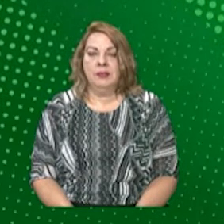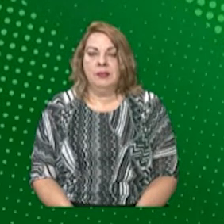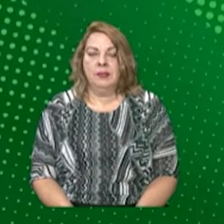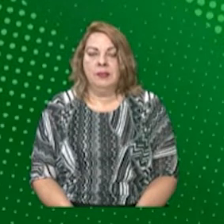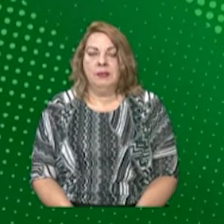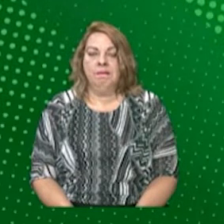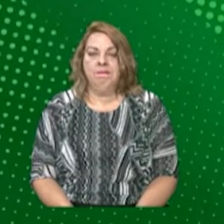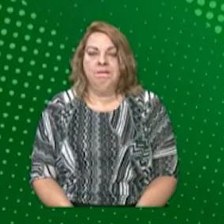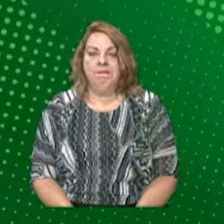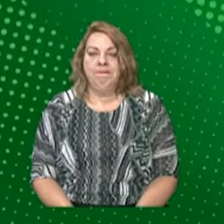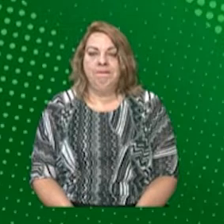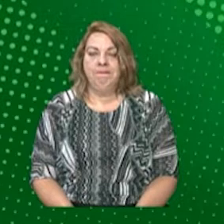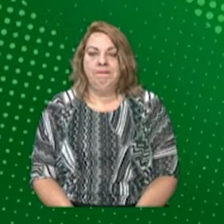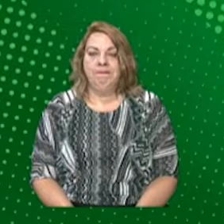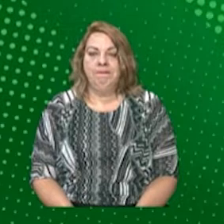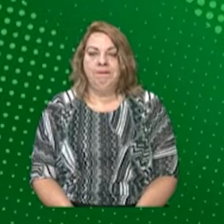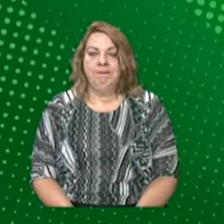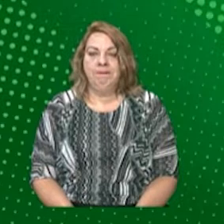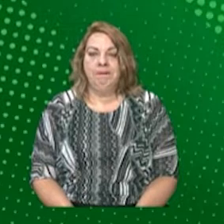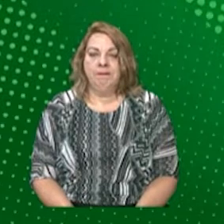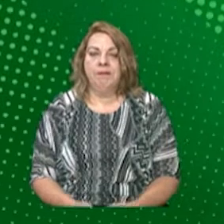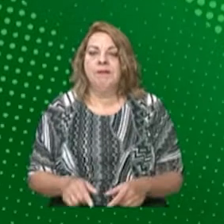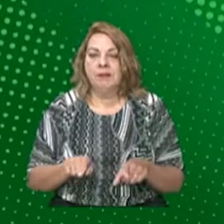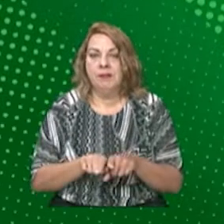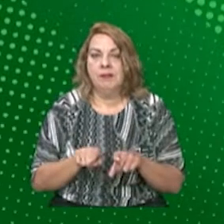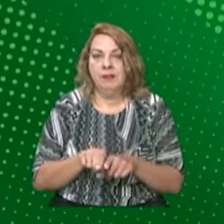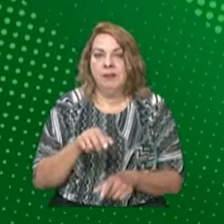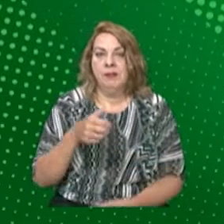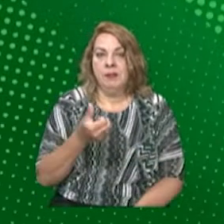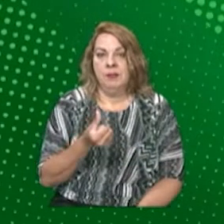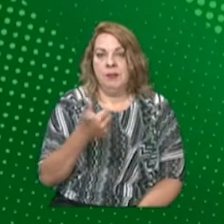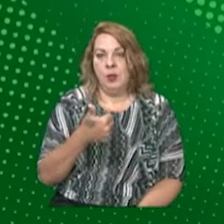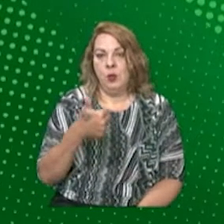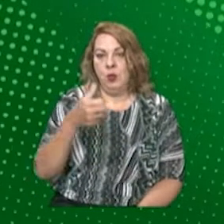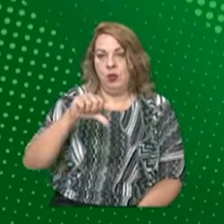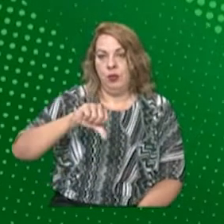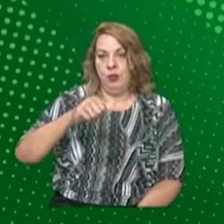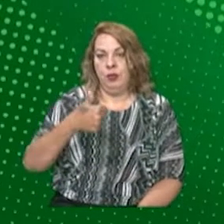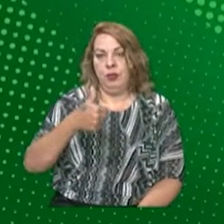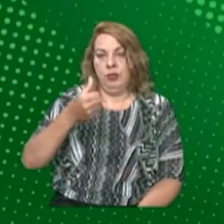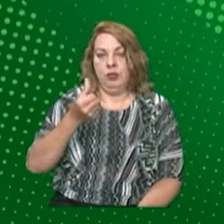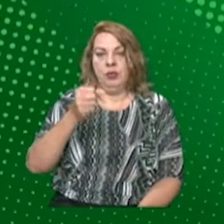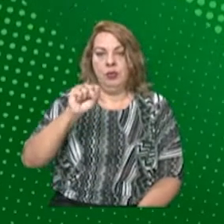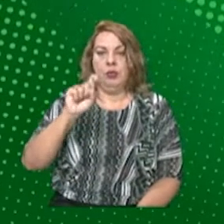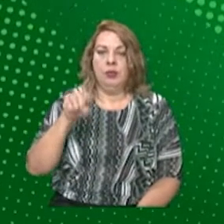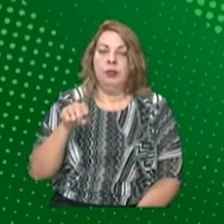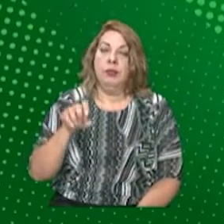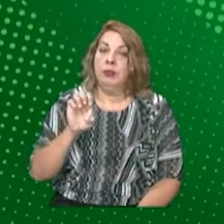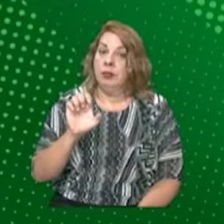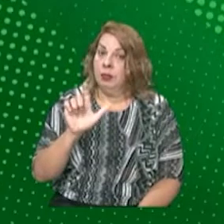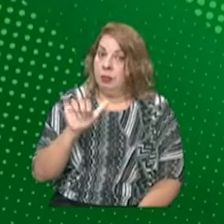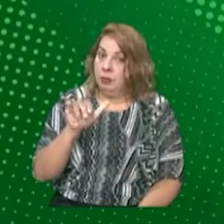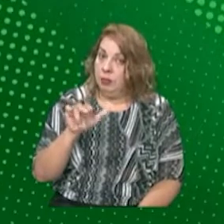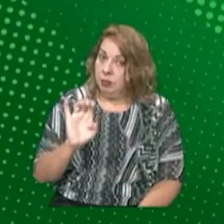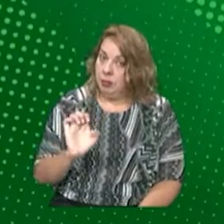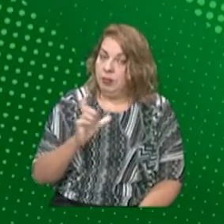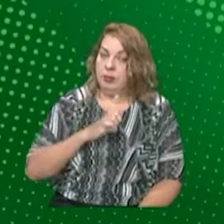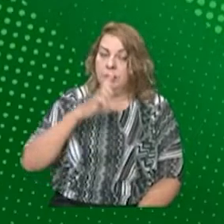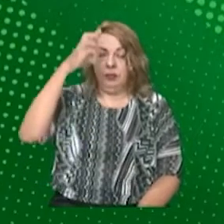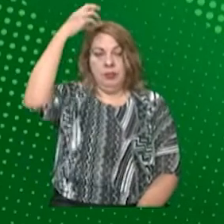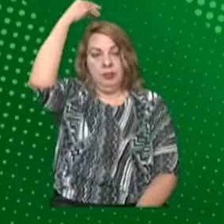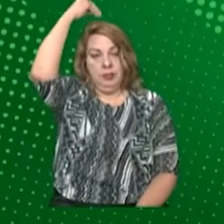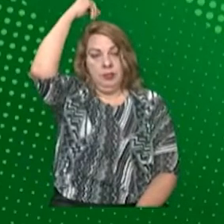leva R$500. Quem também vai levar R$500 é o título 619168. Eliane de São